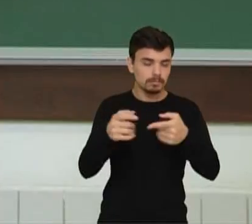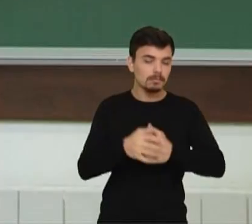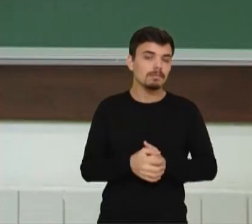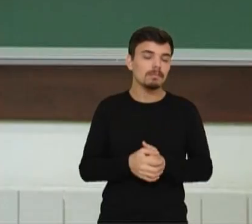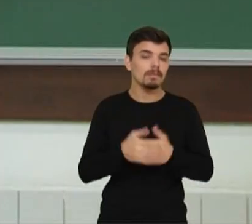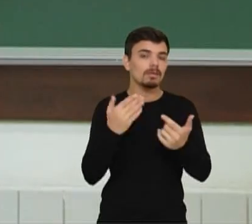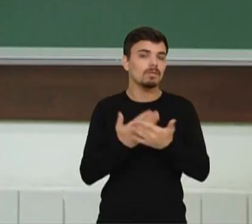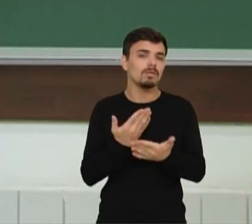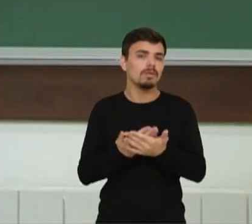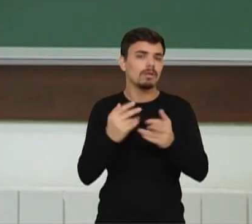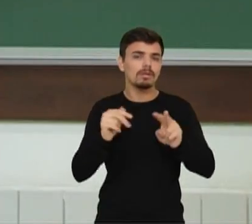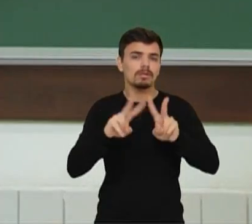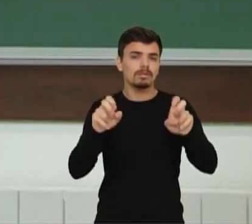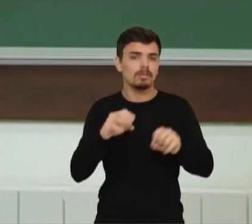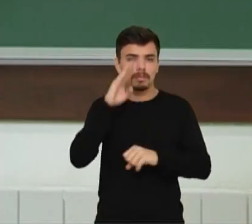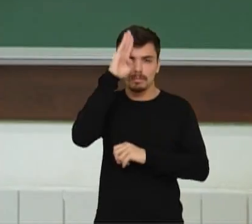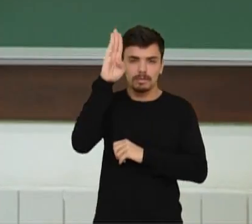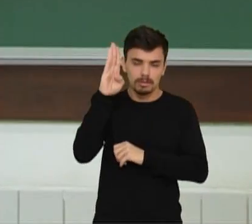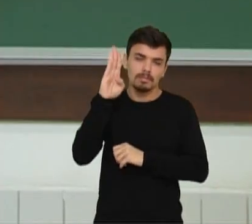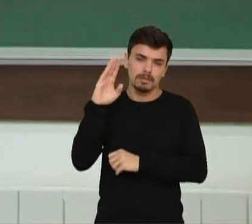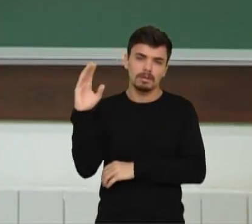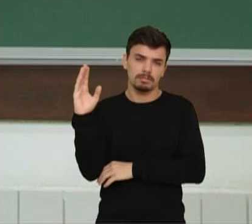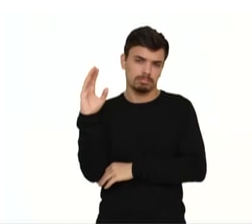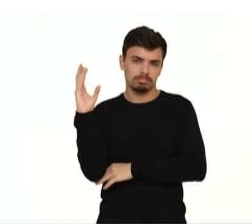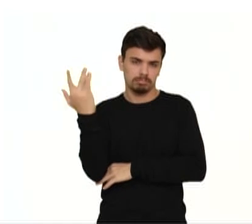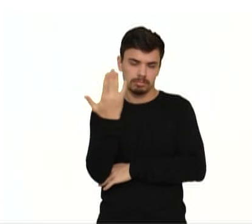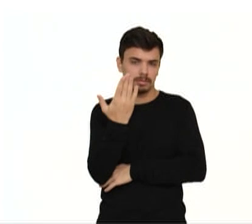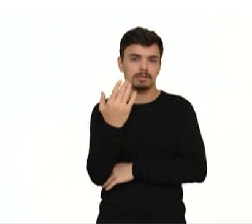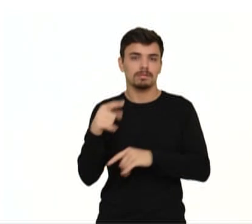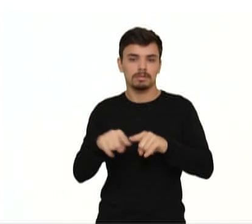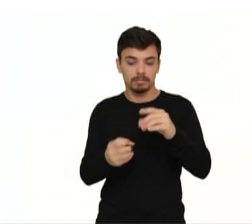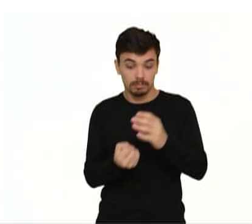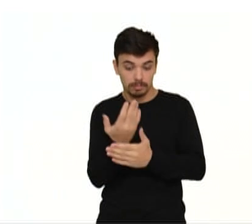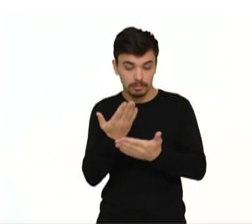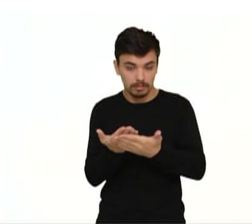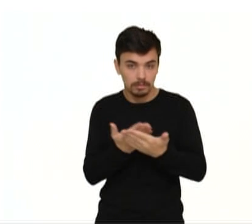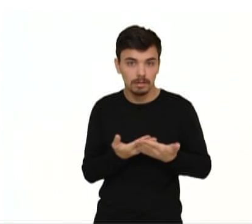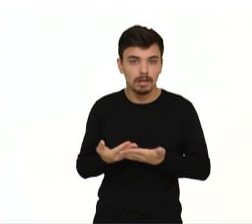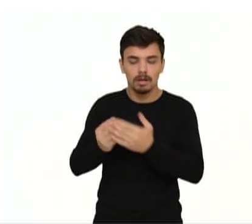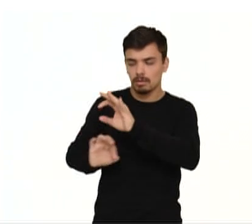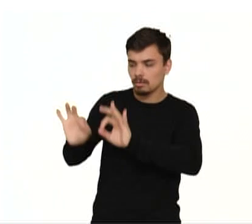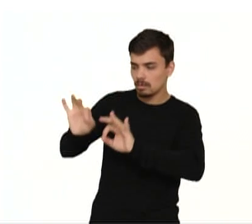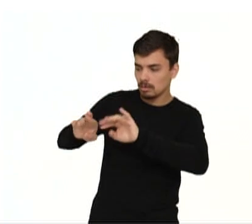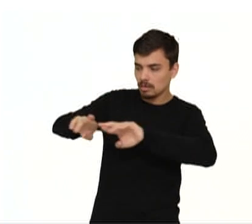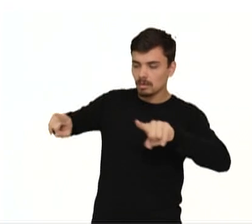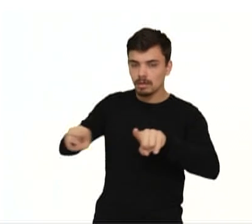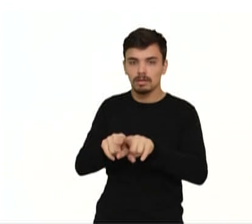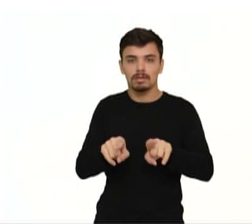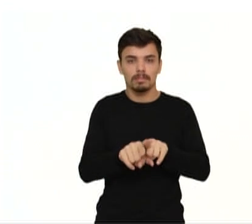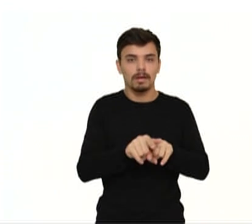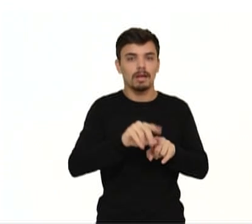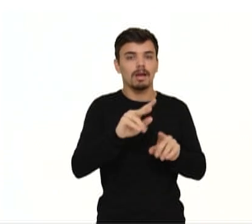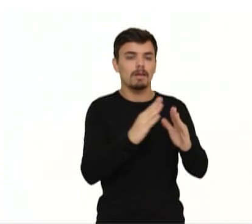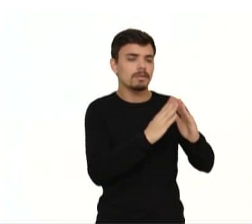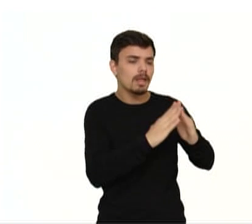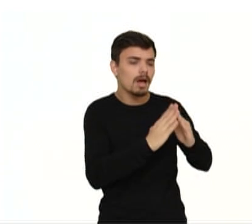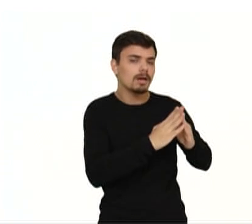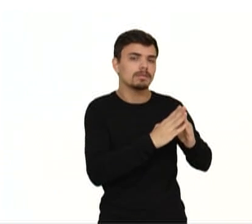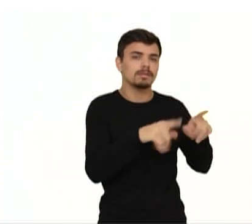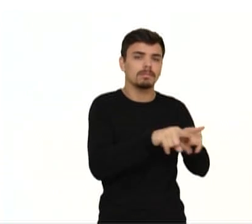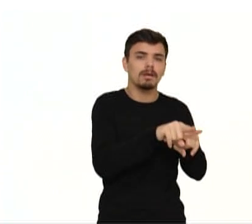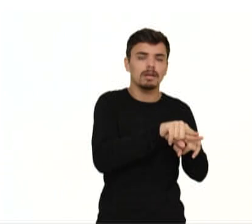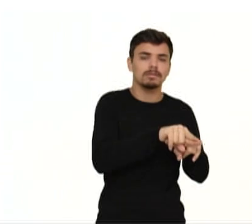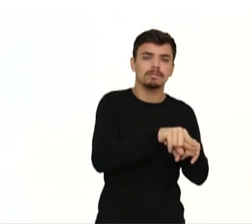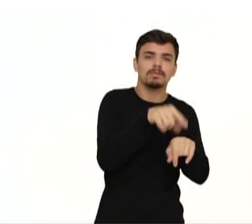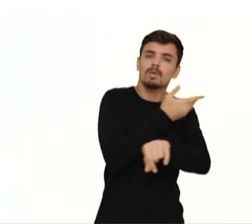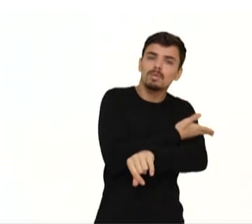hoje, a gente estudou os princípios básicos de ecologia. Muito fácil, né? A gente viu lá os diferentes níveis de organização, habitat nicho ecológico. Então, coisas simples